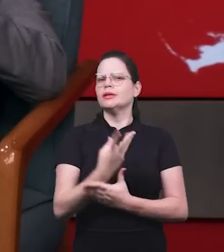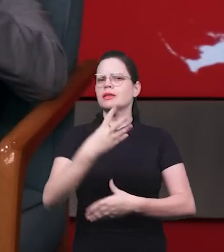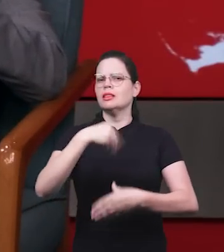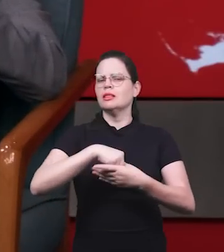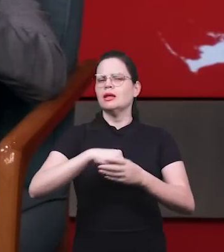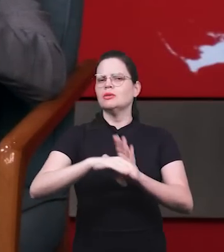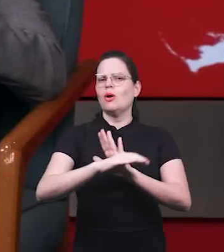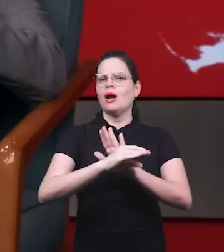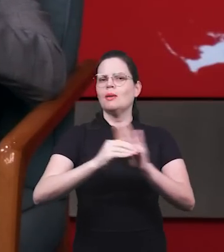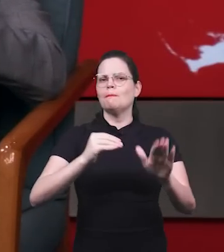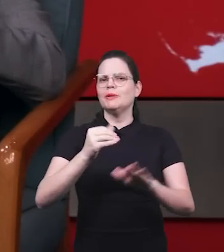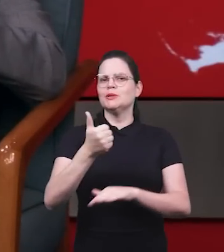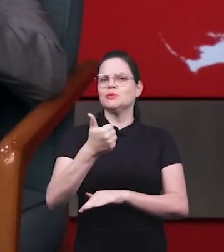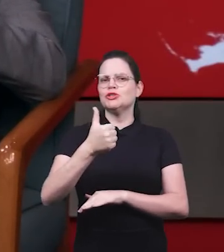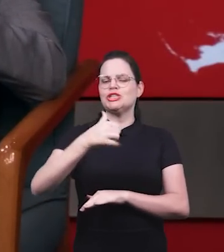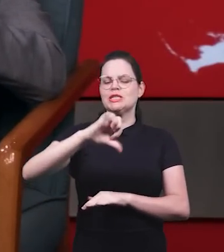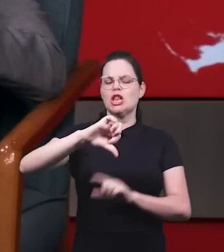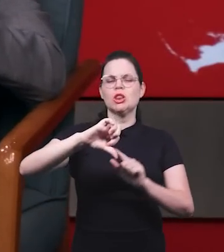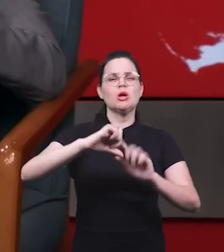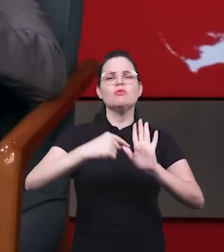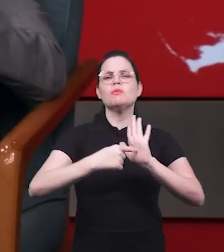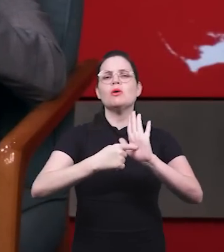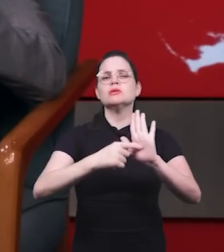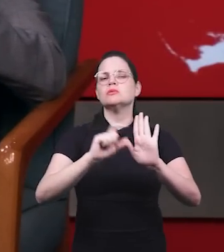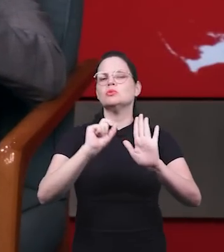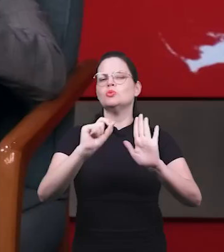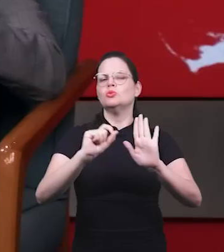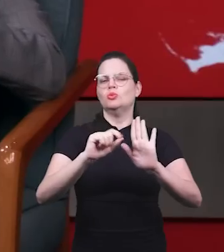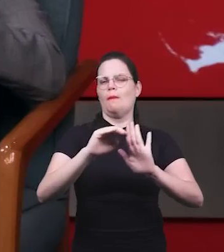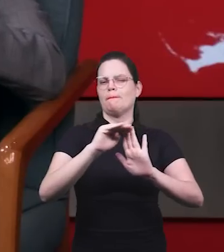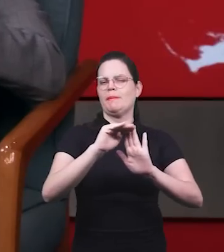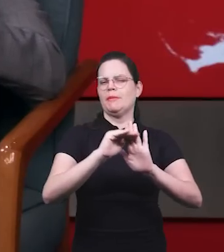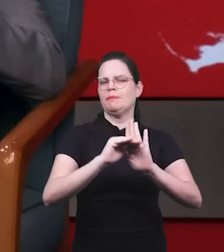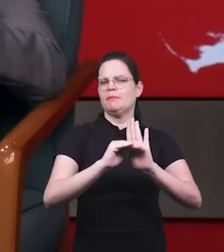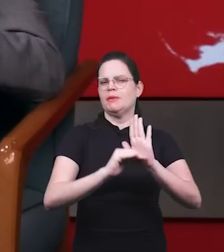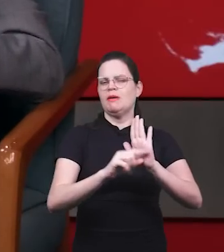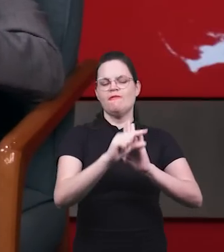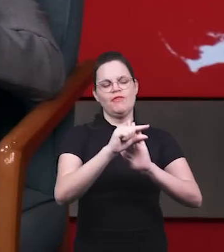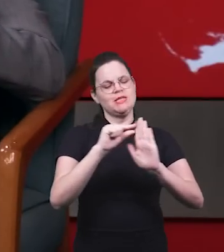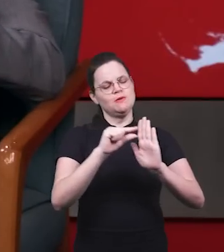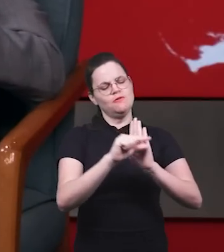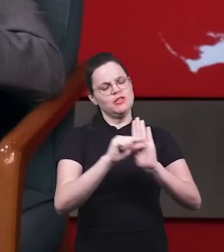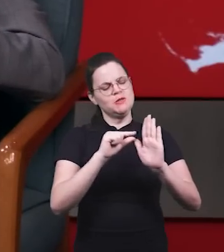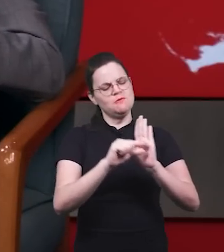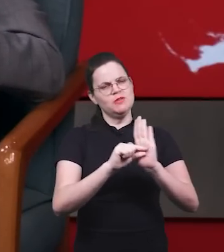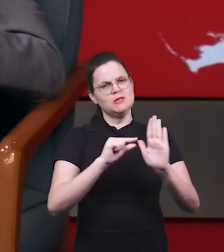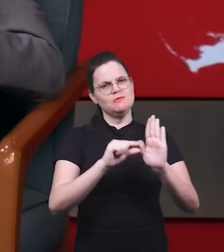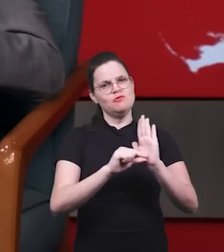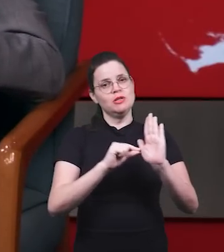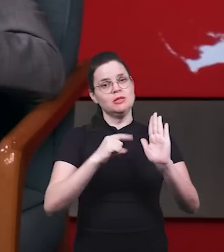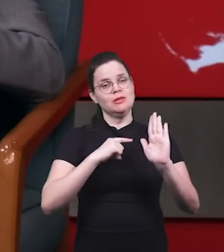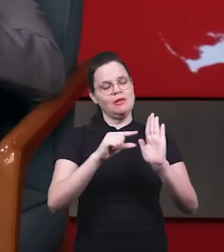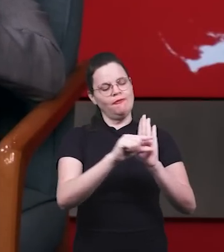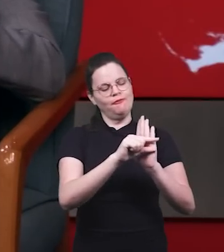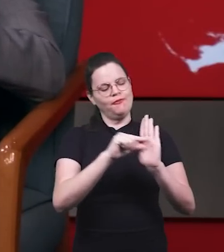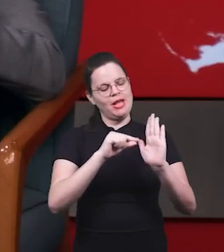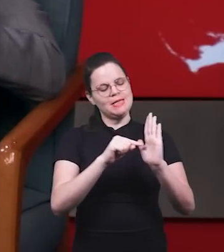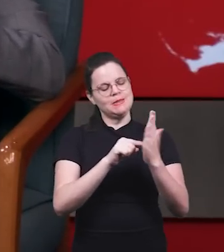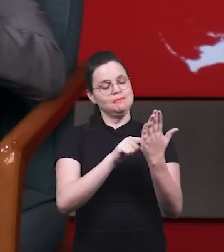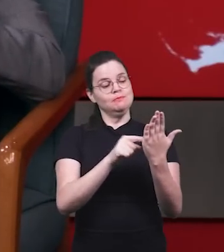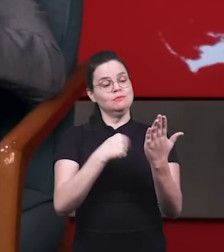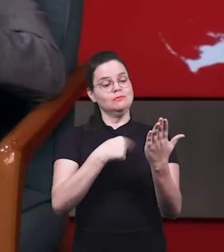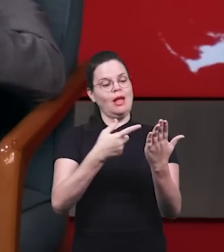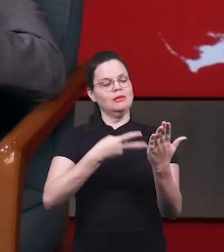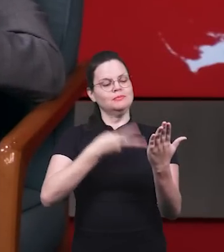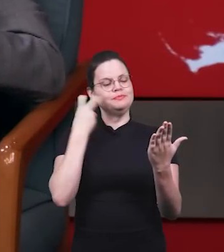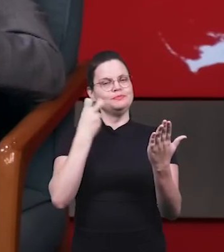capítulo 19 do livro de Atos que chama a atenção para os